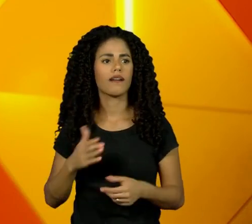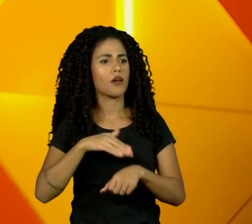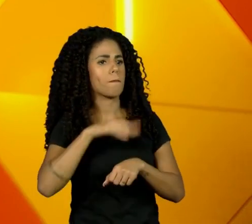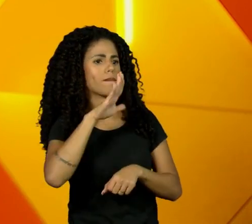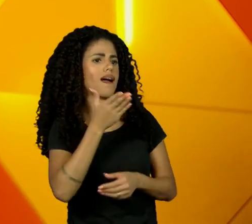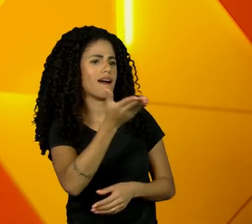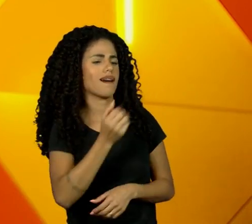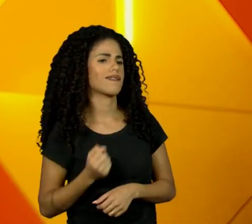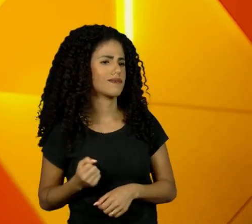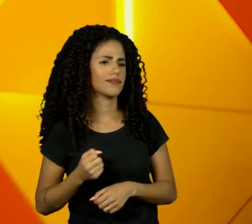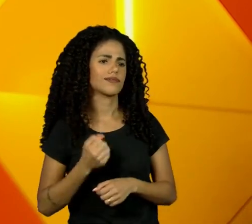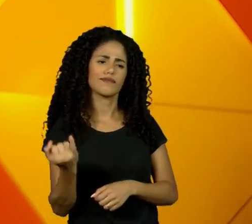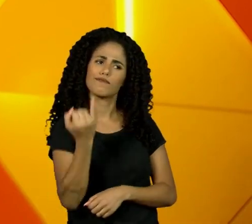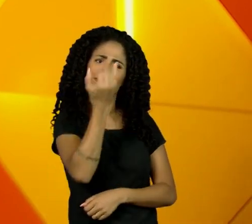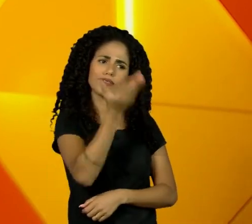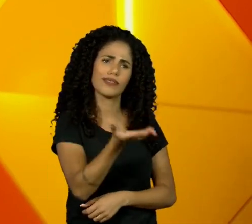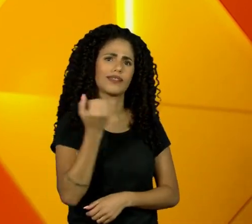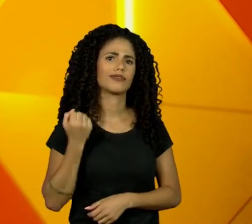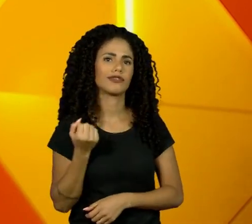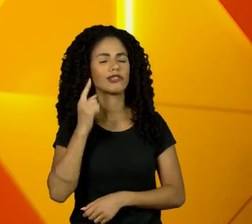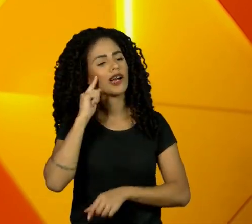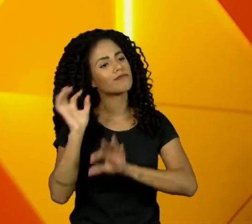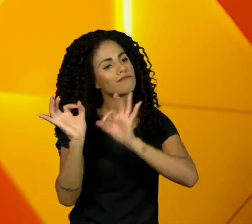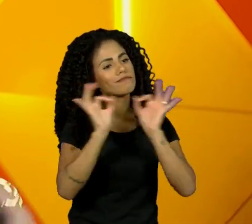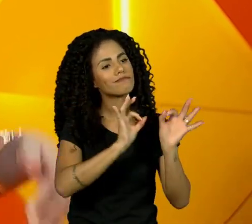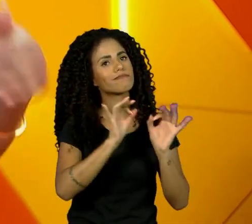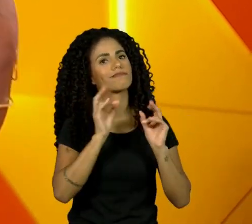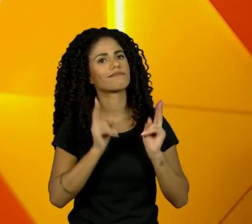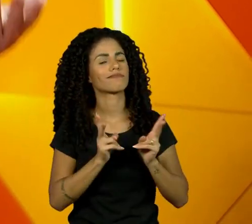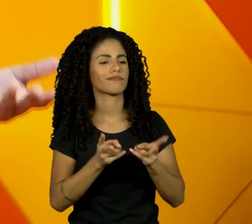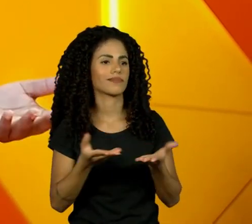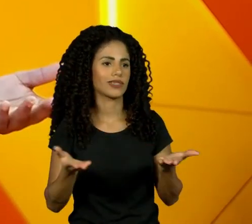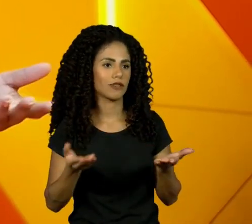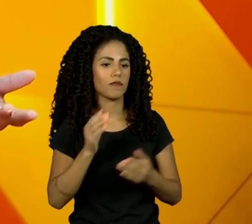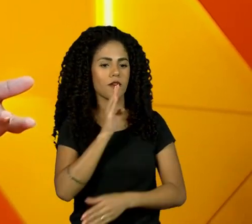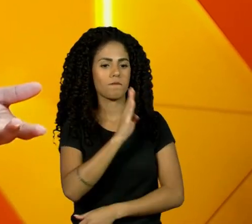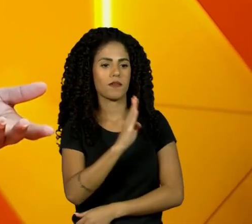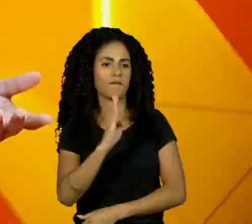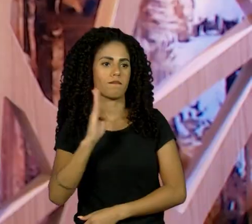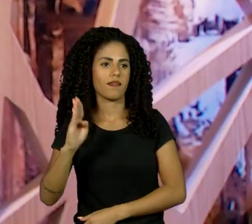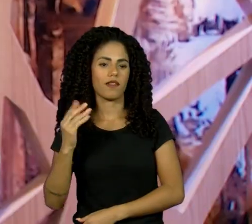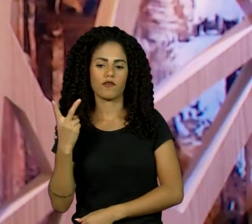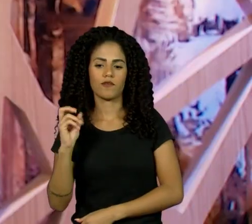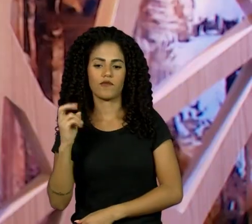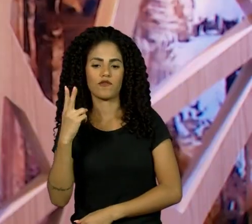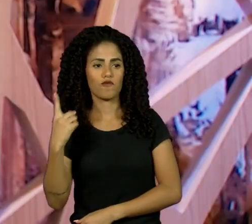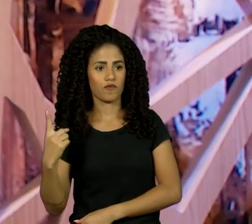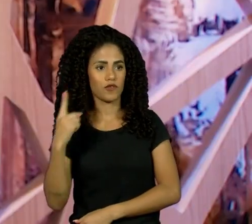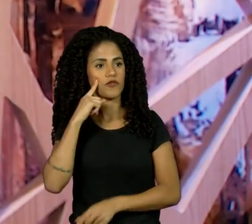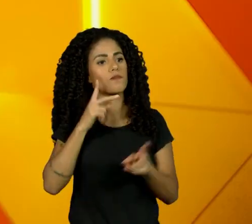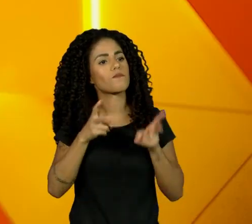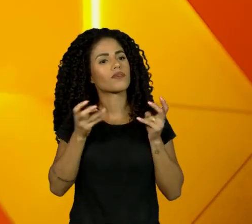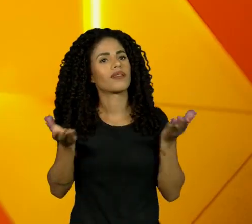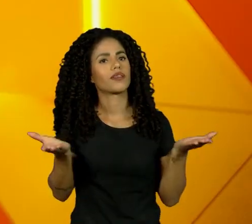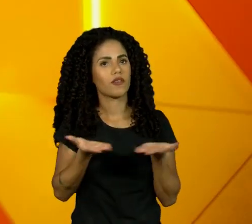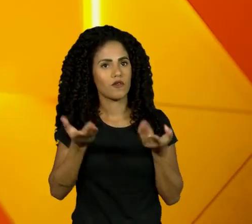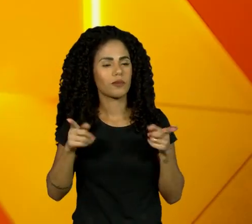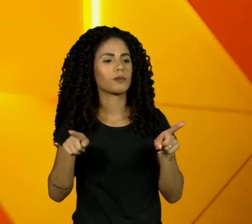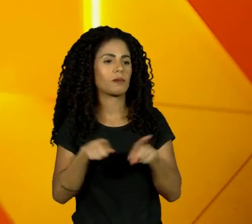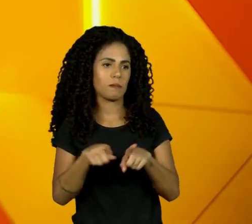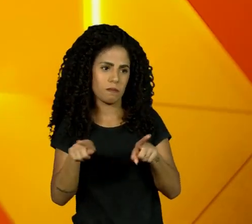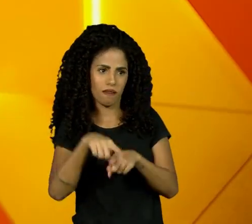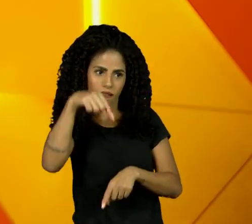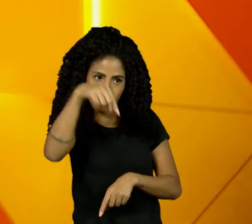do que isso, né? E a gente pôde acompanhar isso no Big Brother Brasil lá em 2021 e podemos acompanhar isso hoje